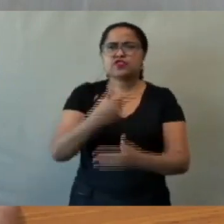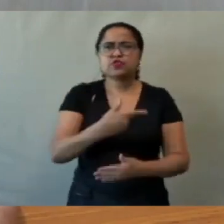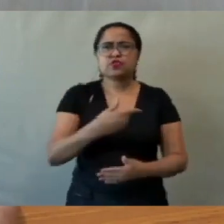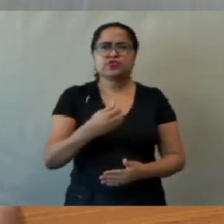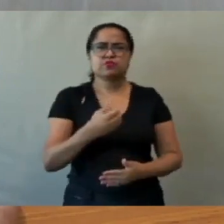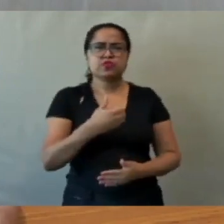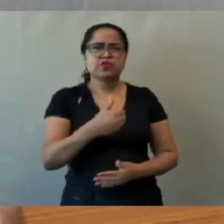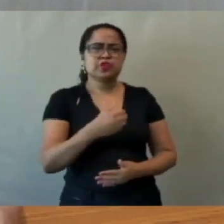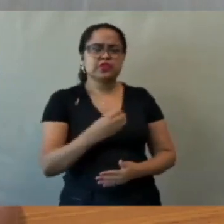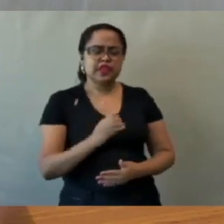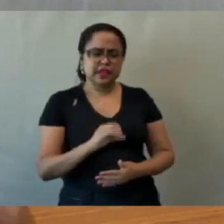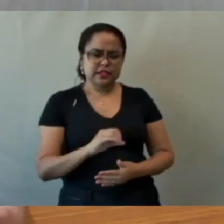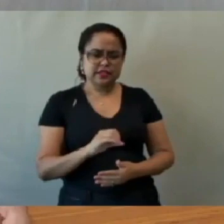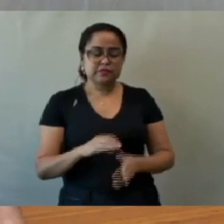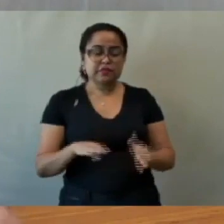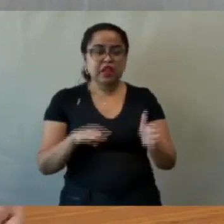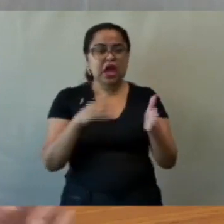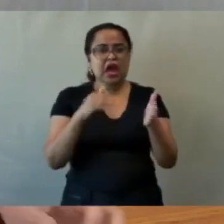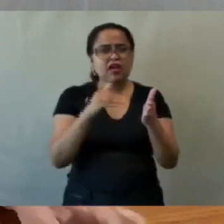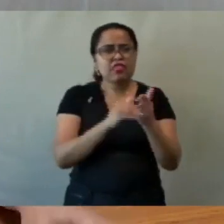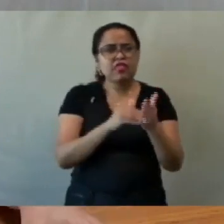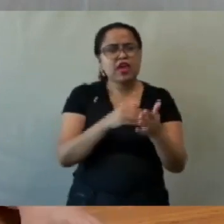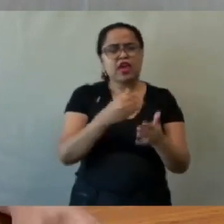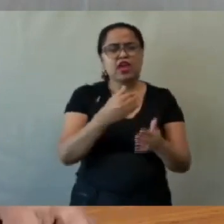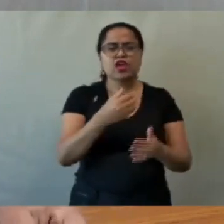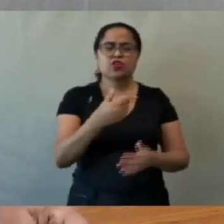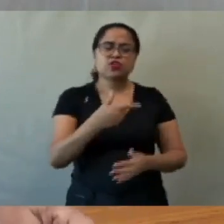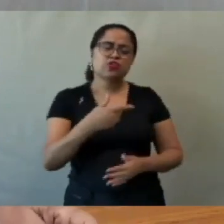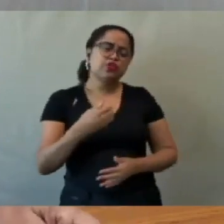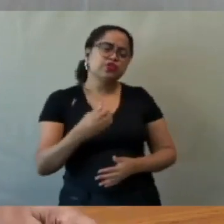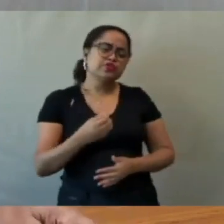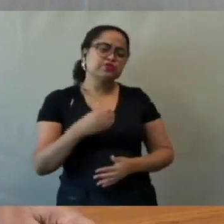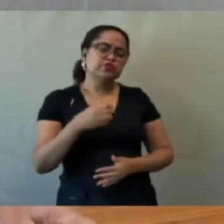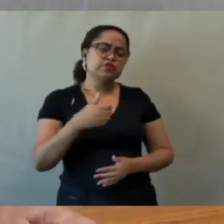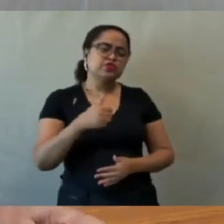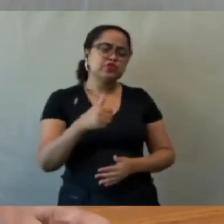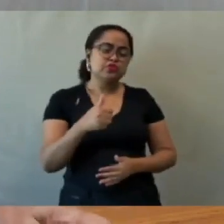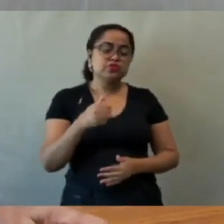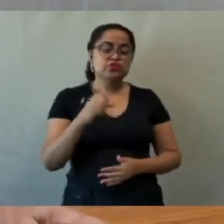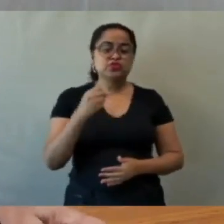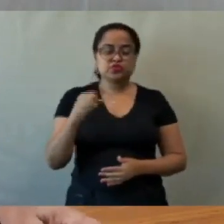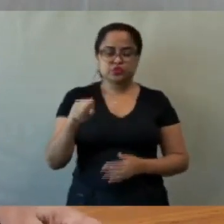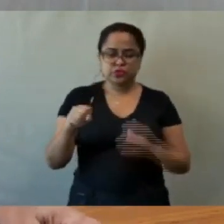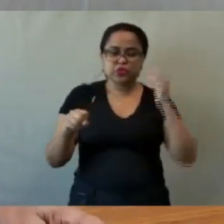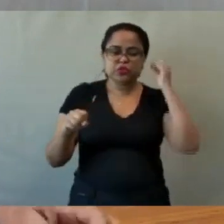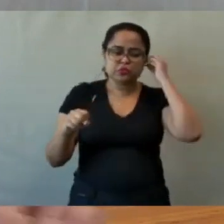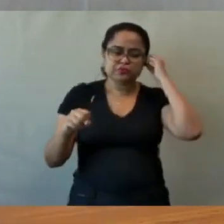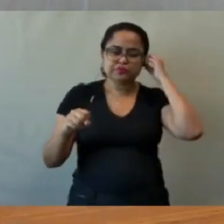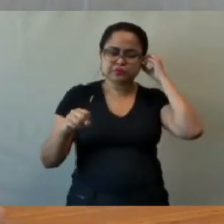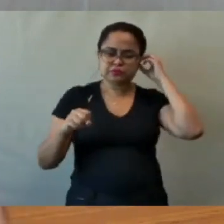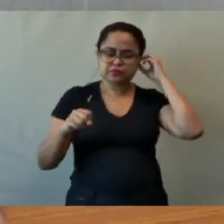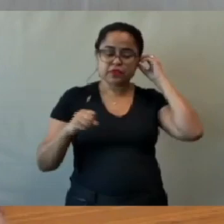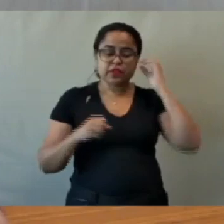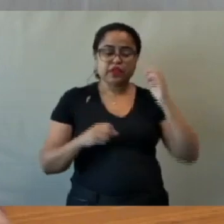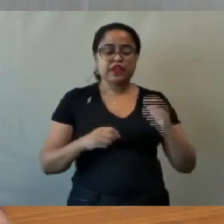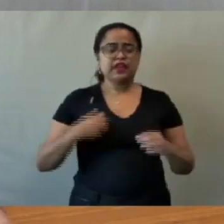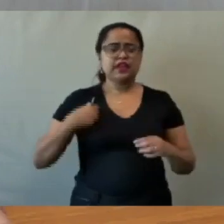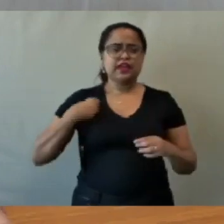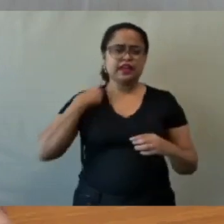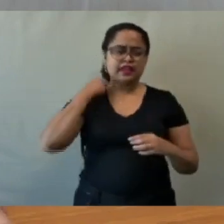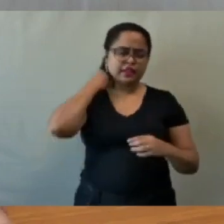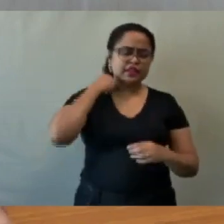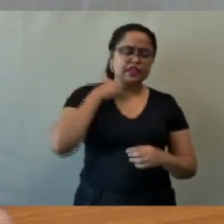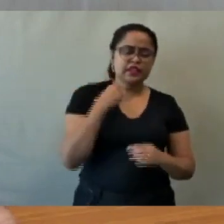em 2018 passou a ser auxiliar de apoio ao educando, né? E dizer